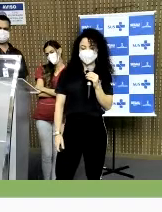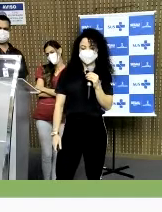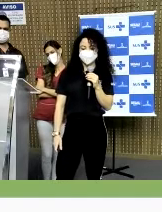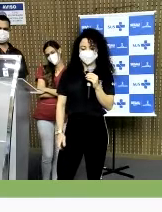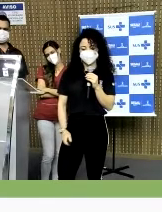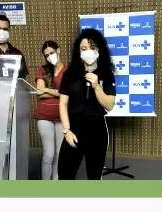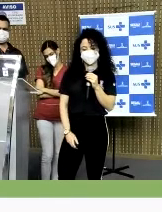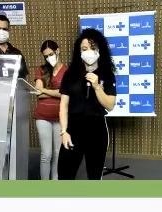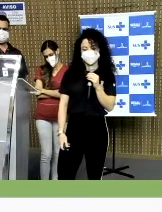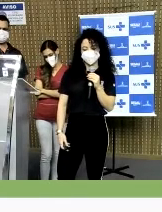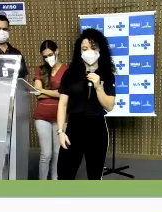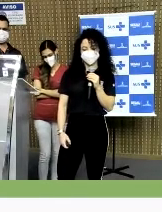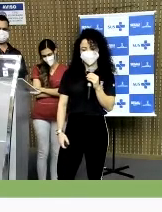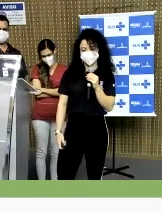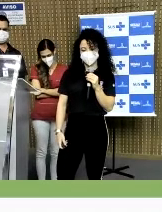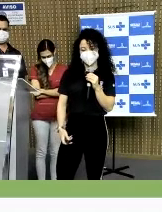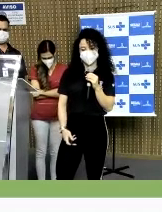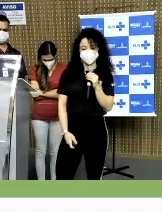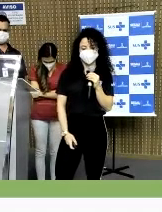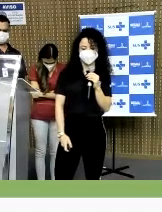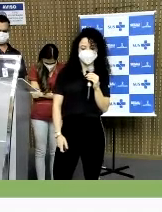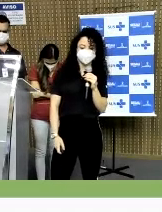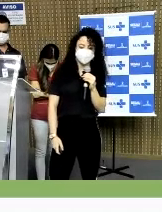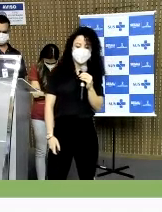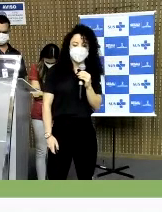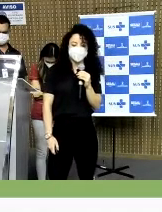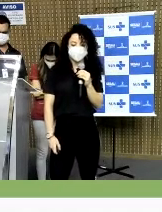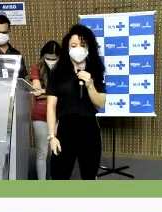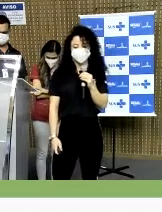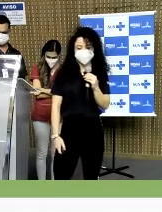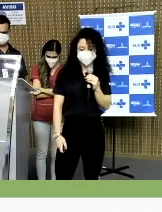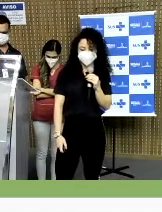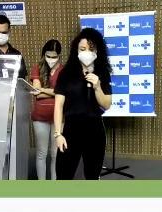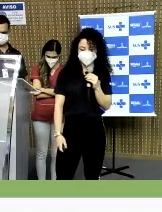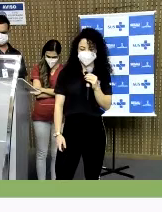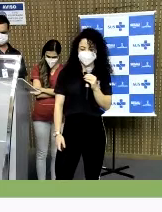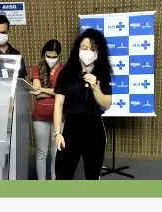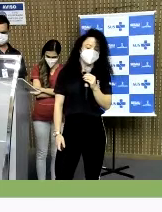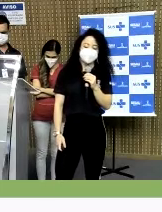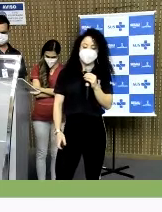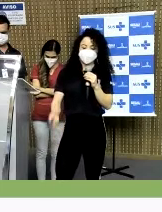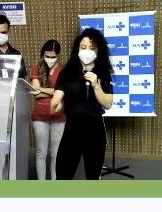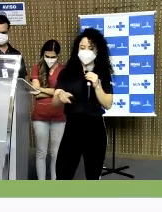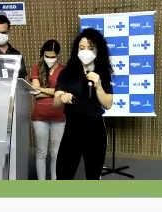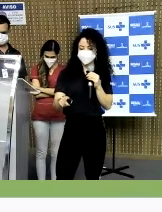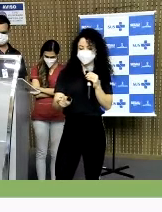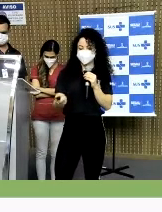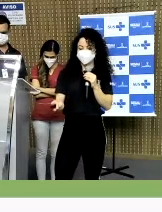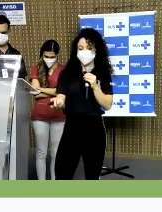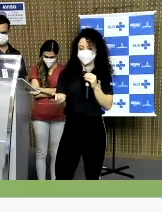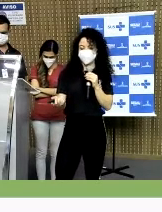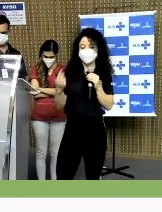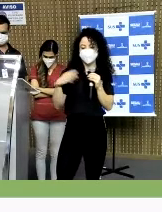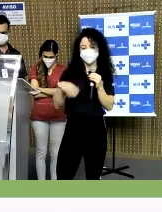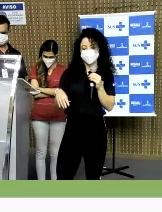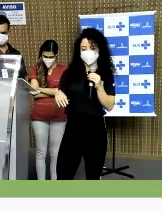Em relação à consulta farmacêutica e o programa de controle de tabagismo, a consulta farmacêutica ali na população está